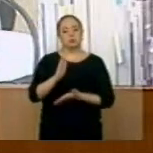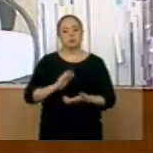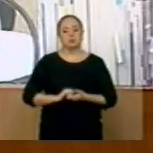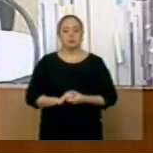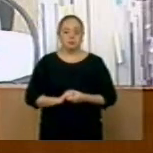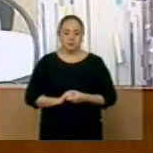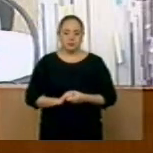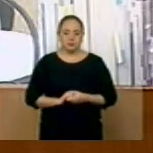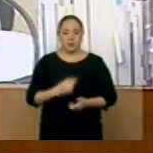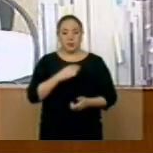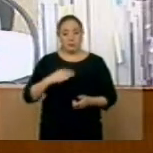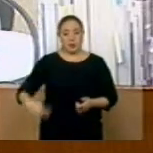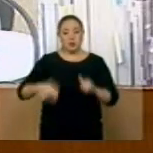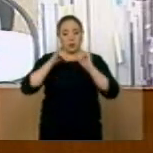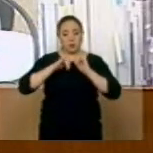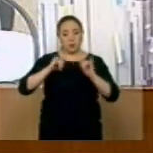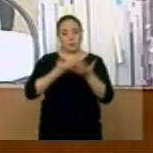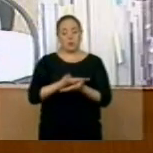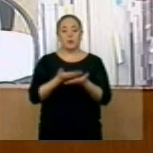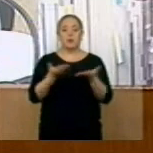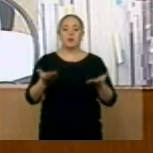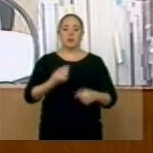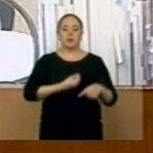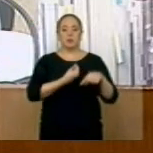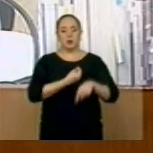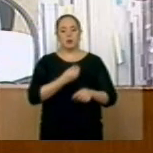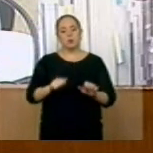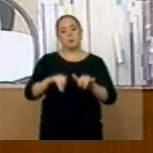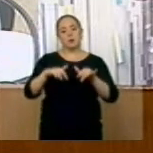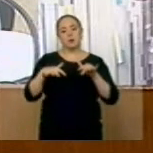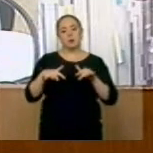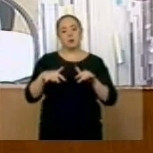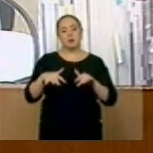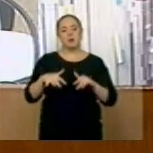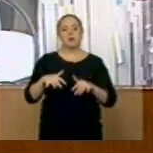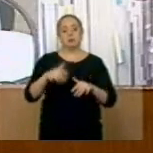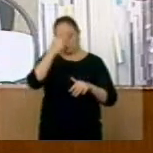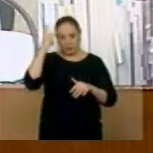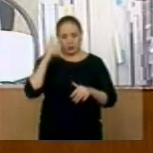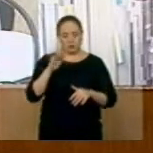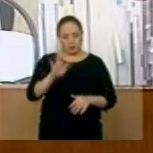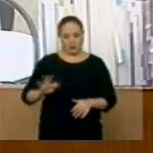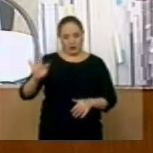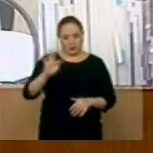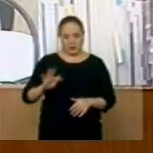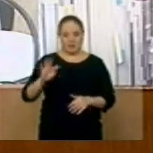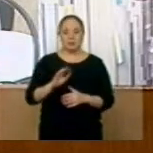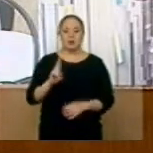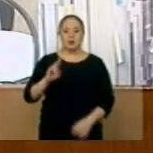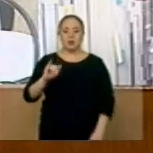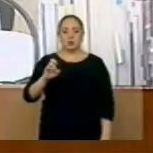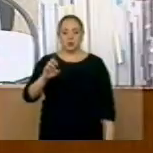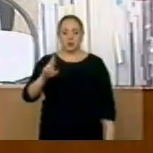Senhores ministros, informo a vossas excelências que estão presentes neste plenário graduandos das seguintes instituições de ensino: